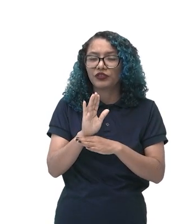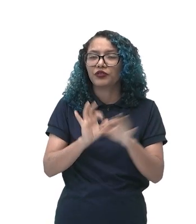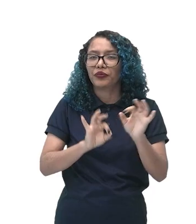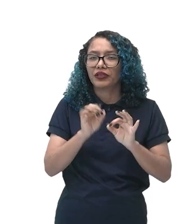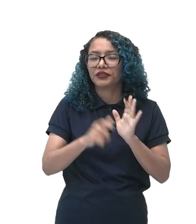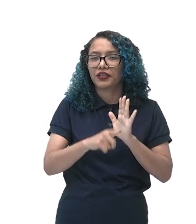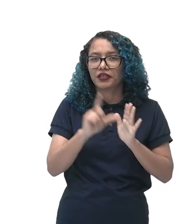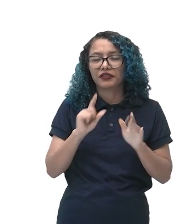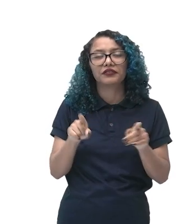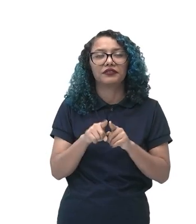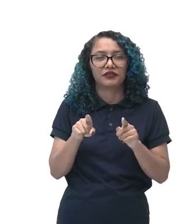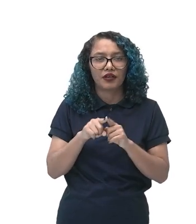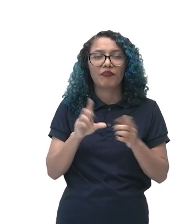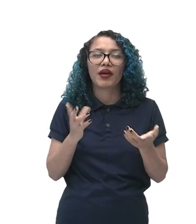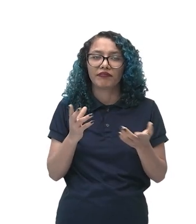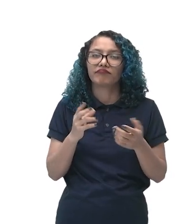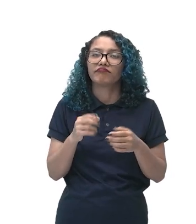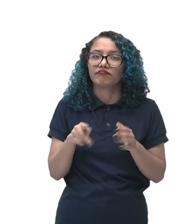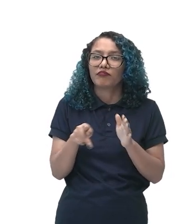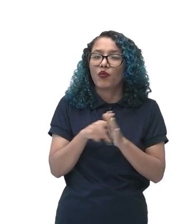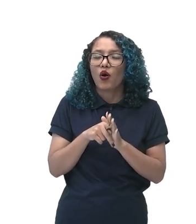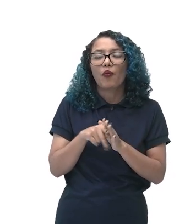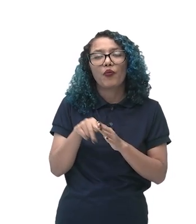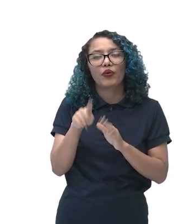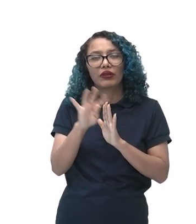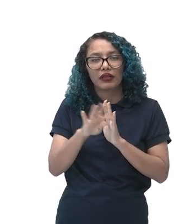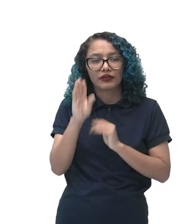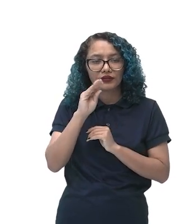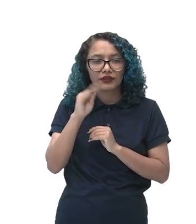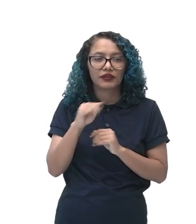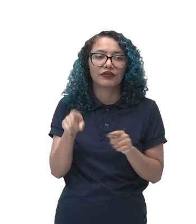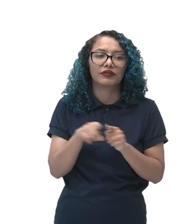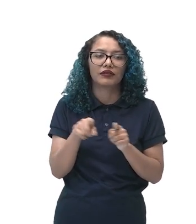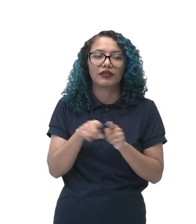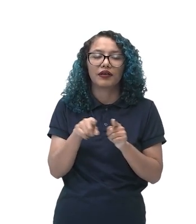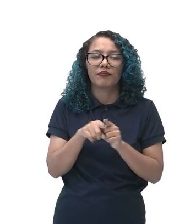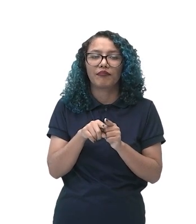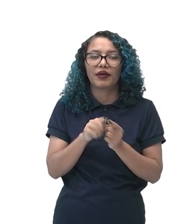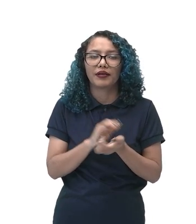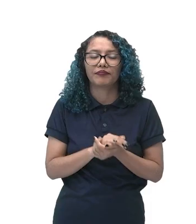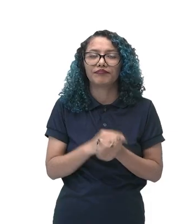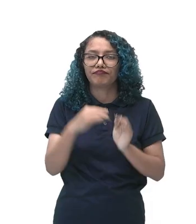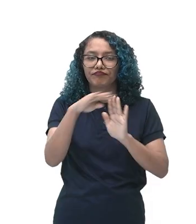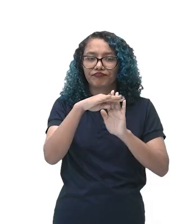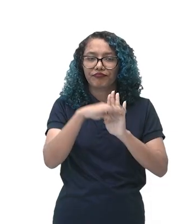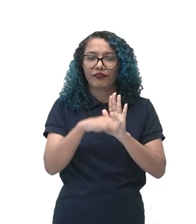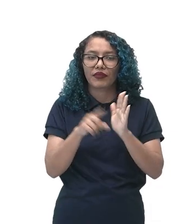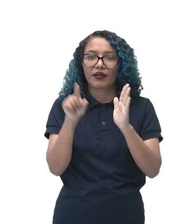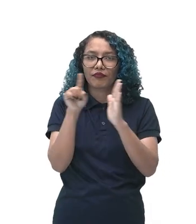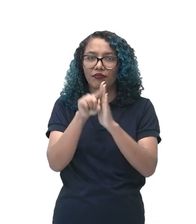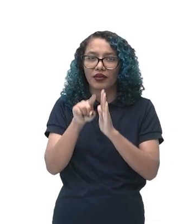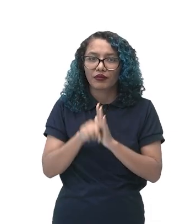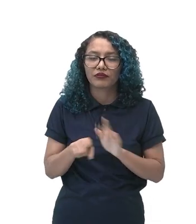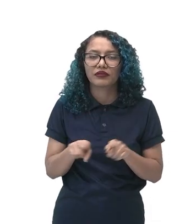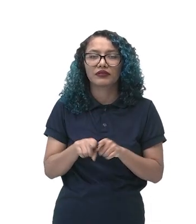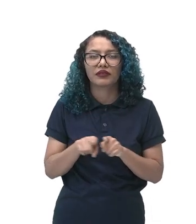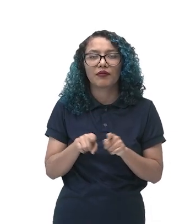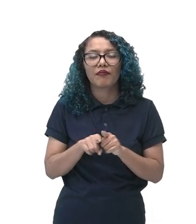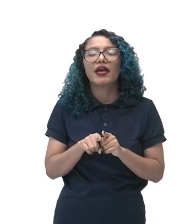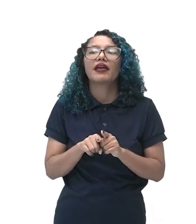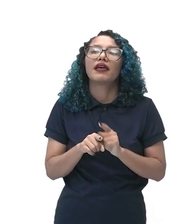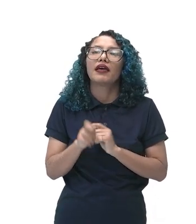anteriormente, e aqui vai fazer parte do texto escrito, né? E, por fim, vai aparecer a sequência de perguntas e respostas,